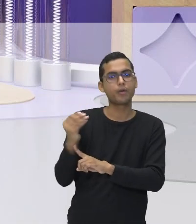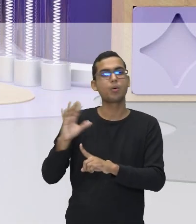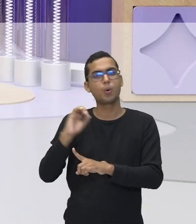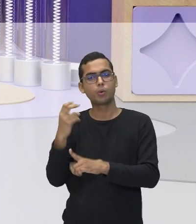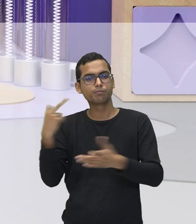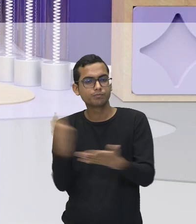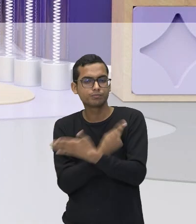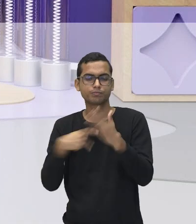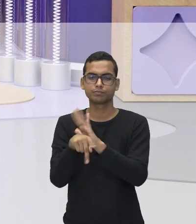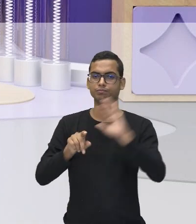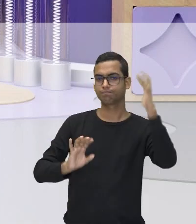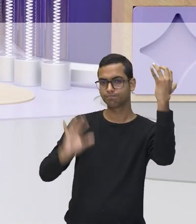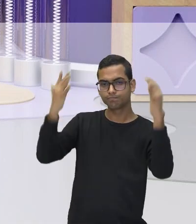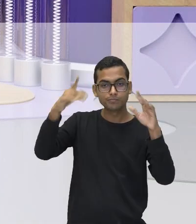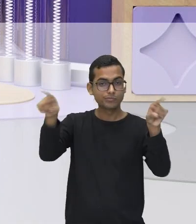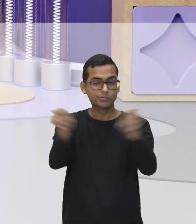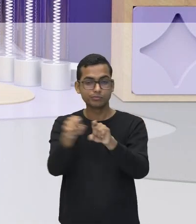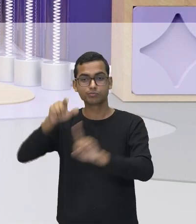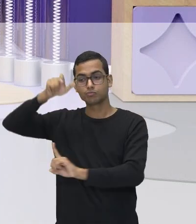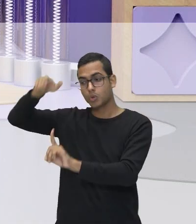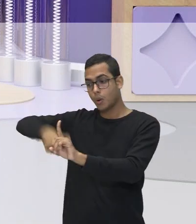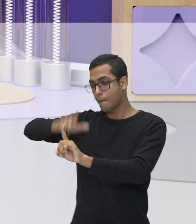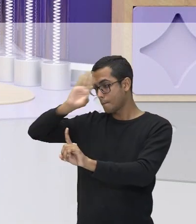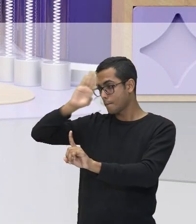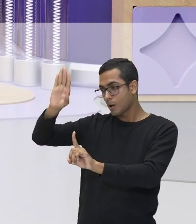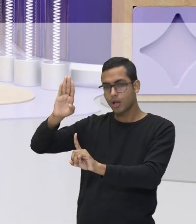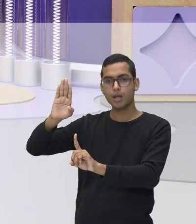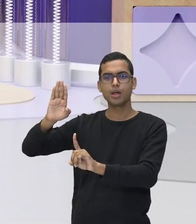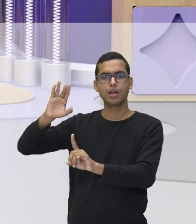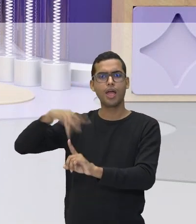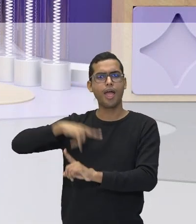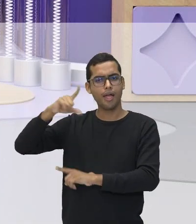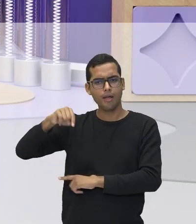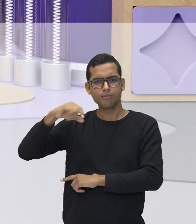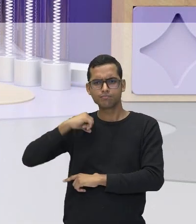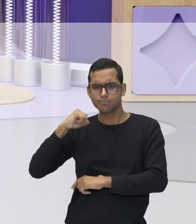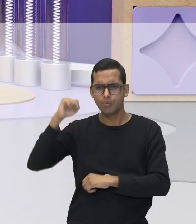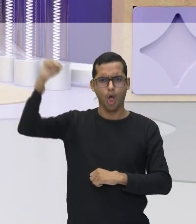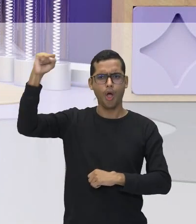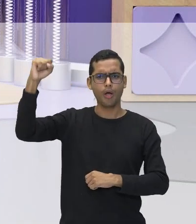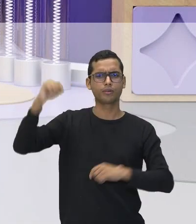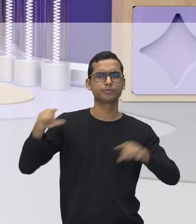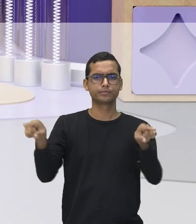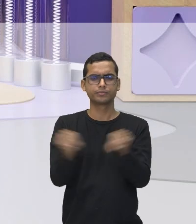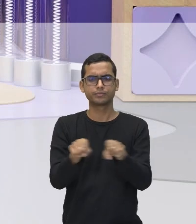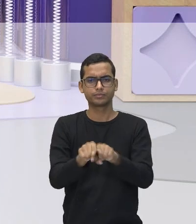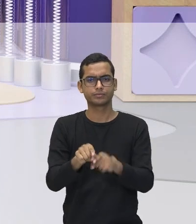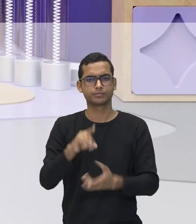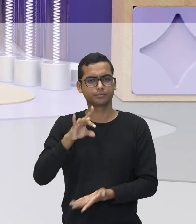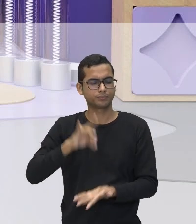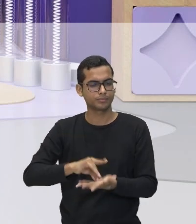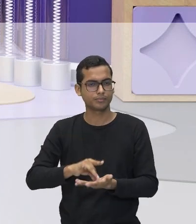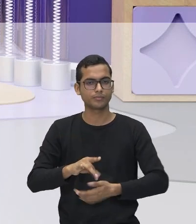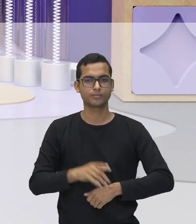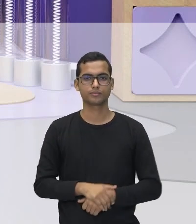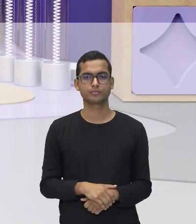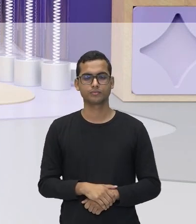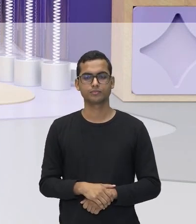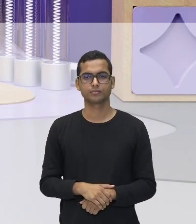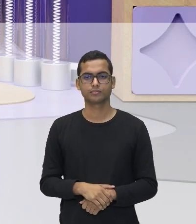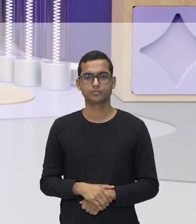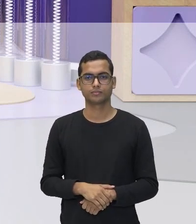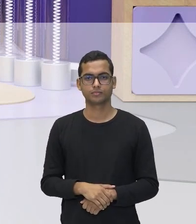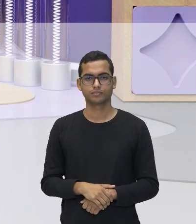mito heróico quando o personagem principal é um herói, É alguém que, como eu falei, fez